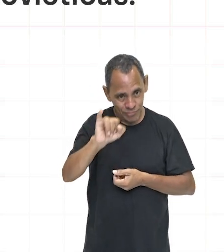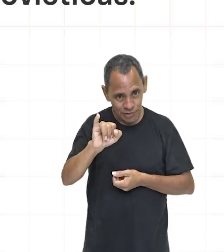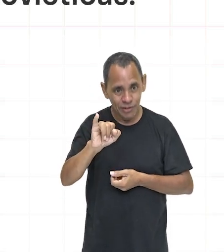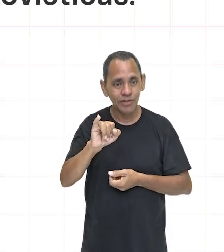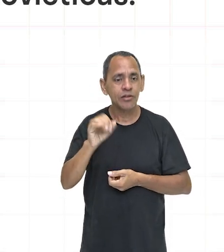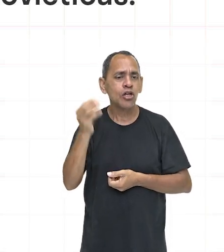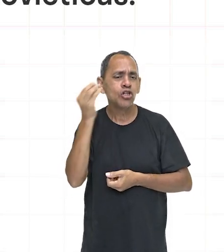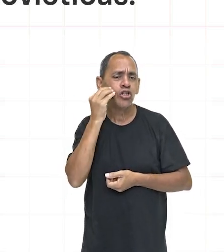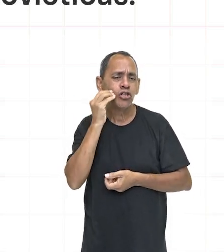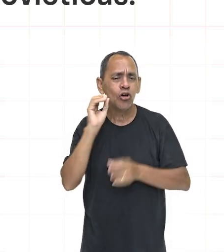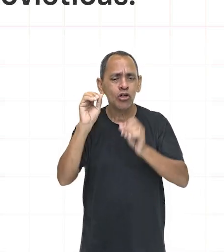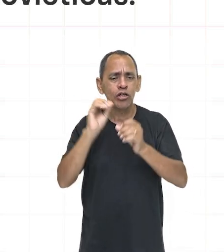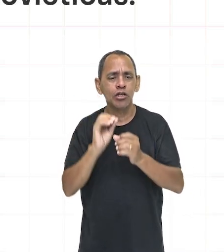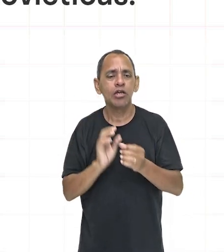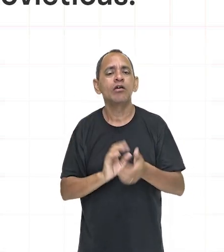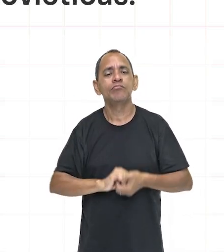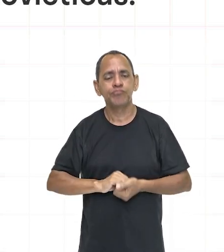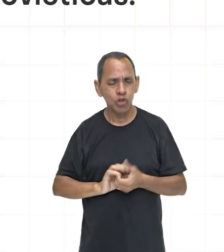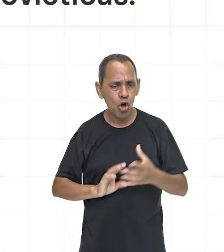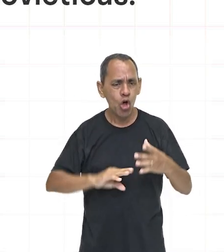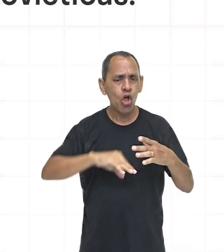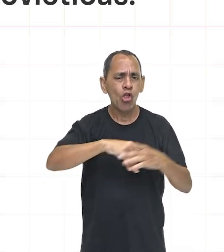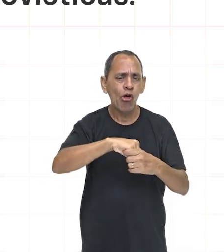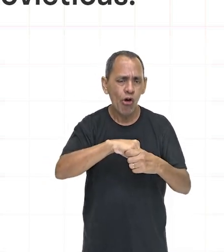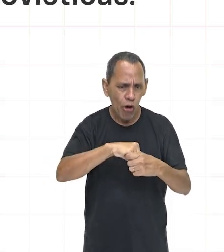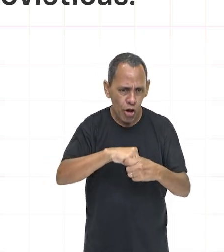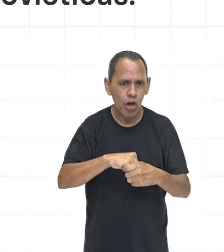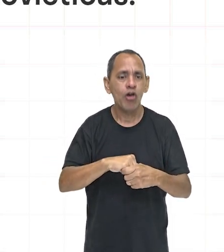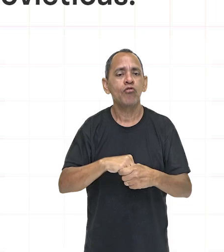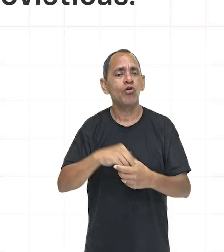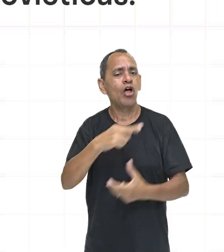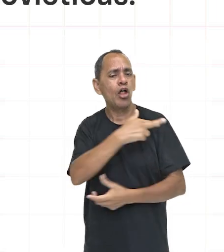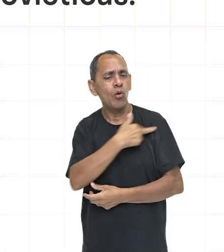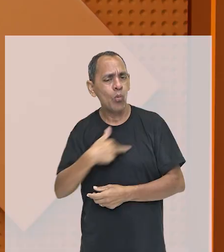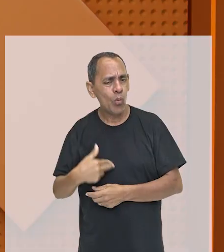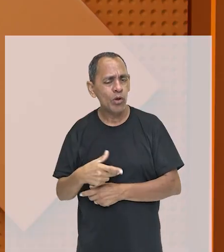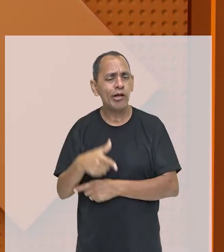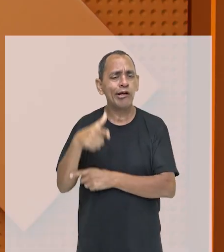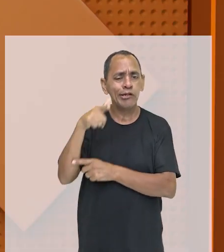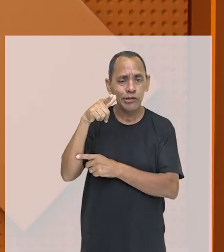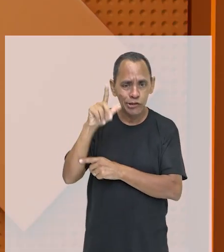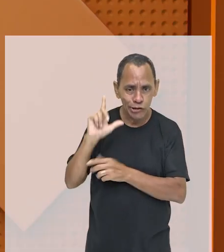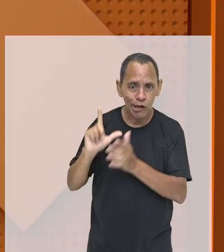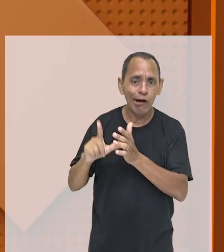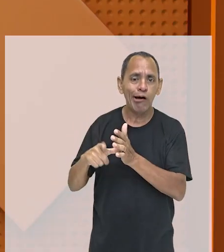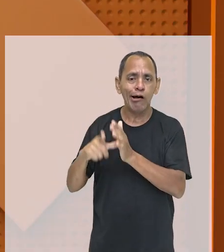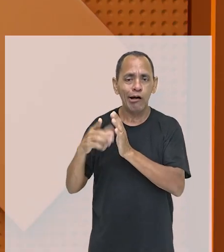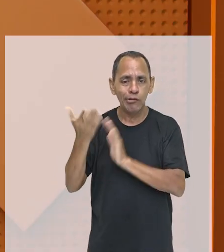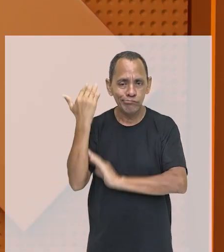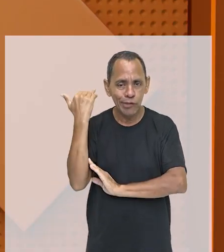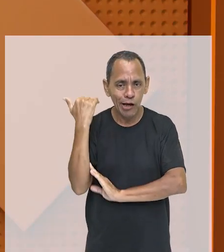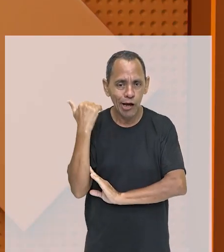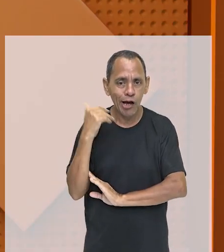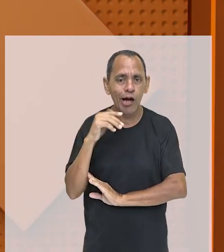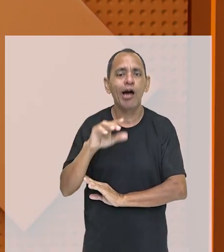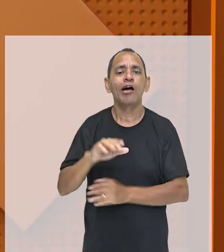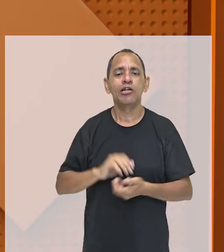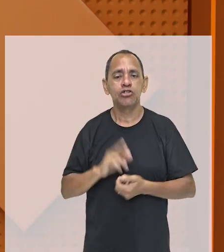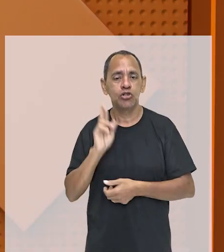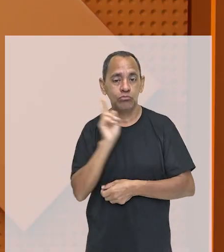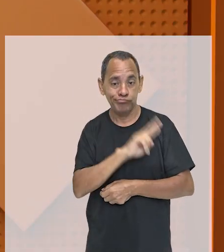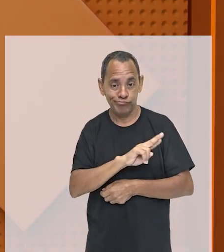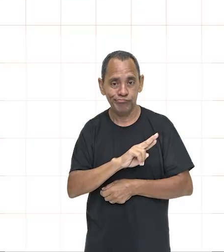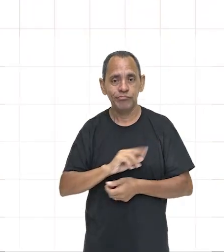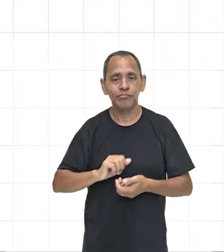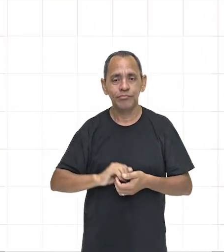de integração das ex-repúblicas soviéticas. Então, vamos agora para o momento da nossa